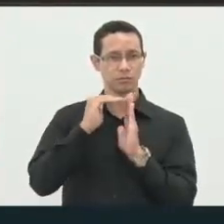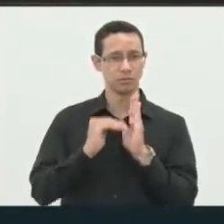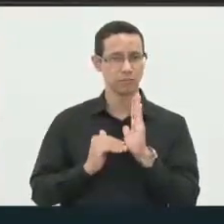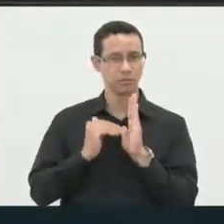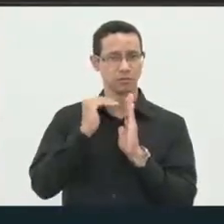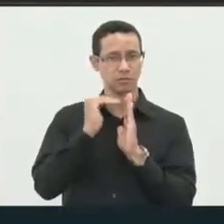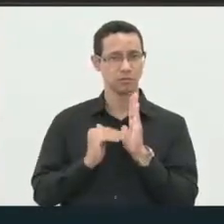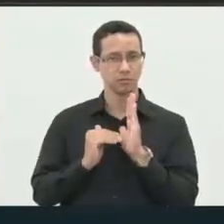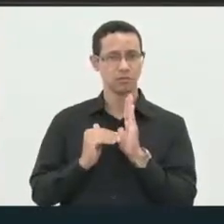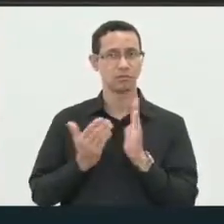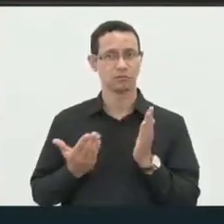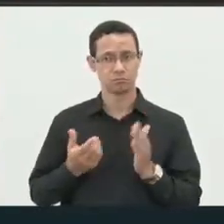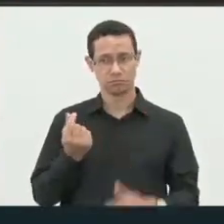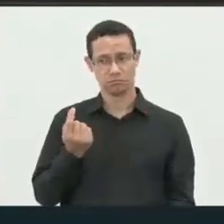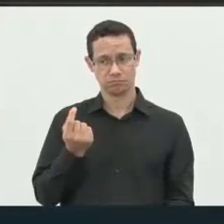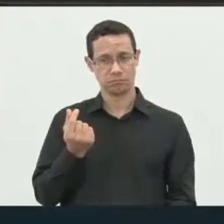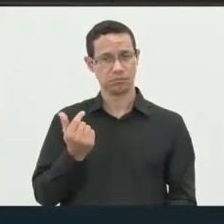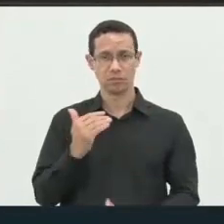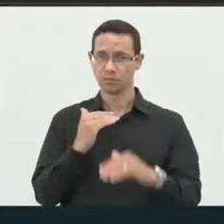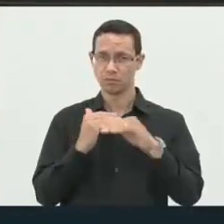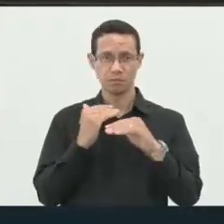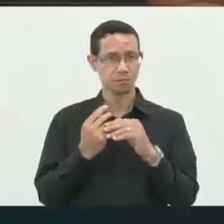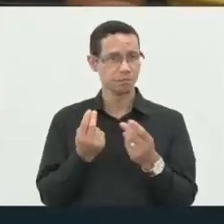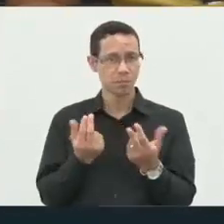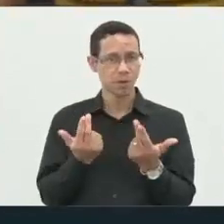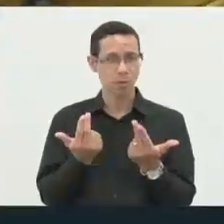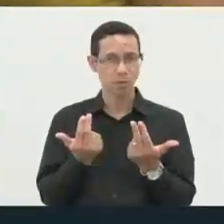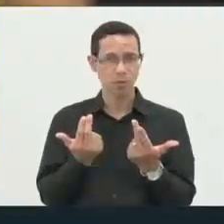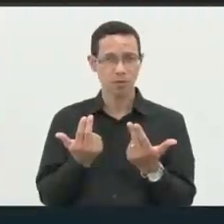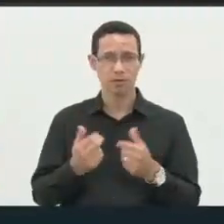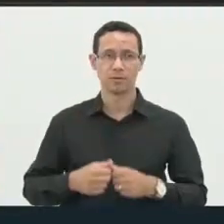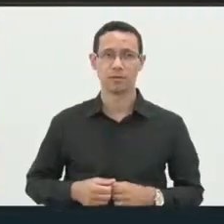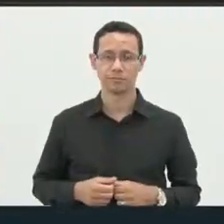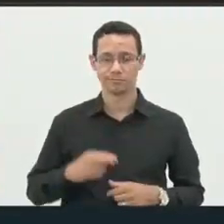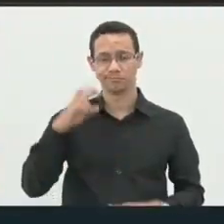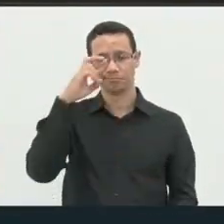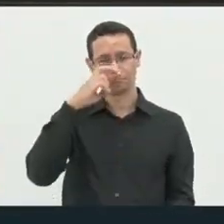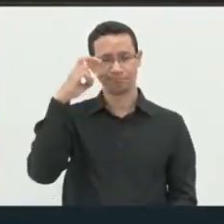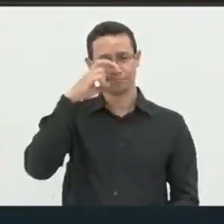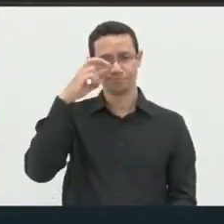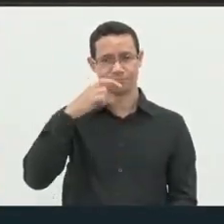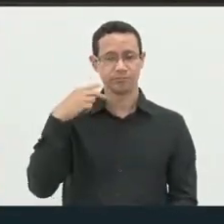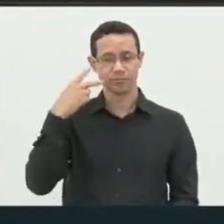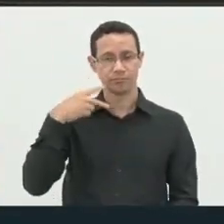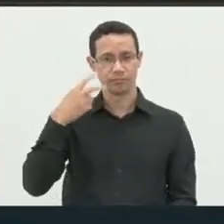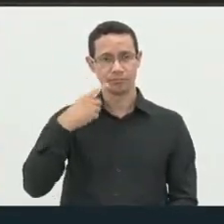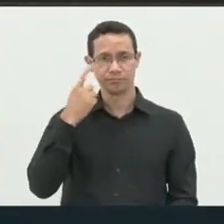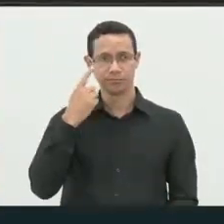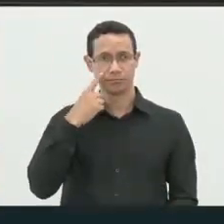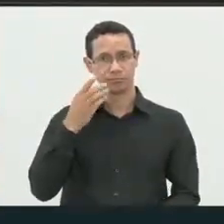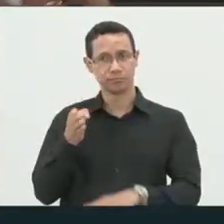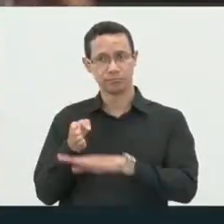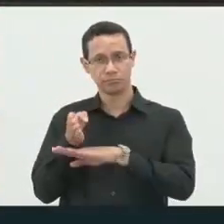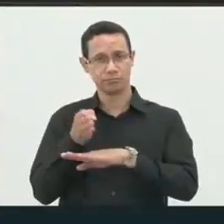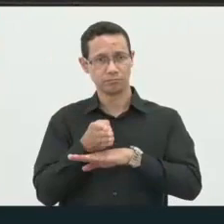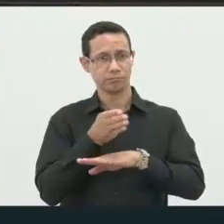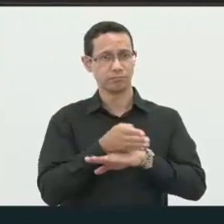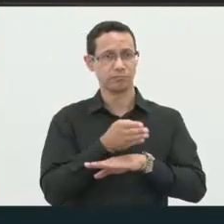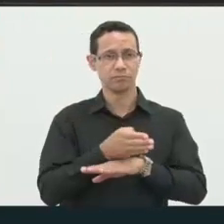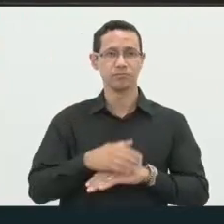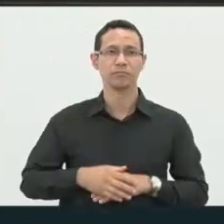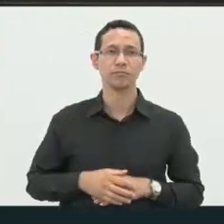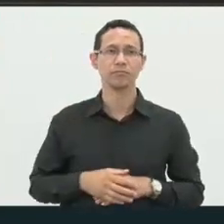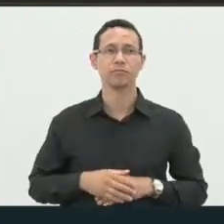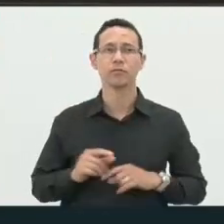o mesmo já pensou a fiscalização dos vereadores entrar em estabelecimento que que vocês vieram